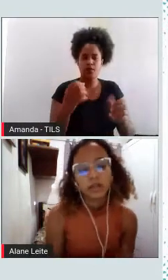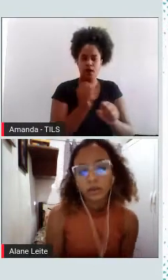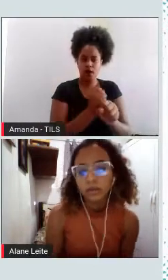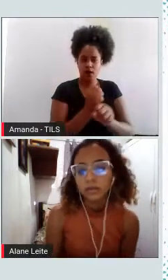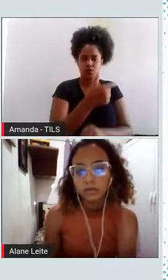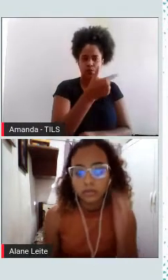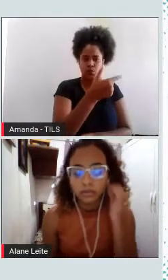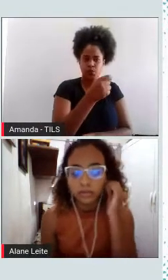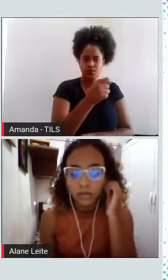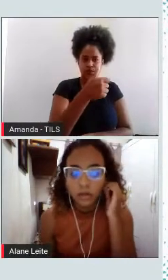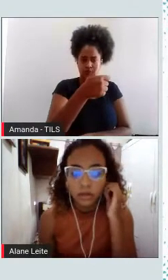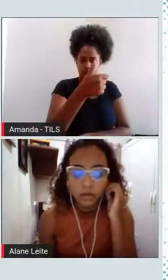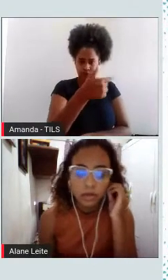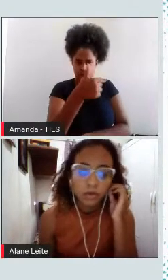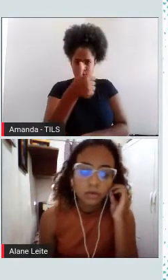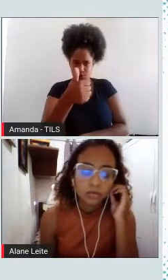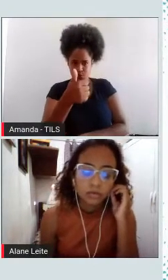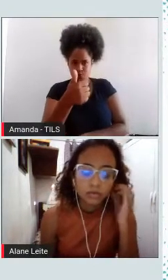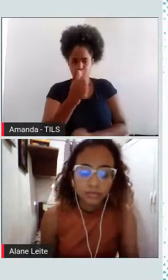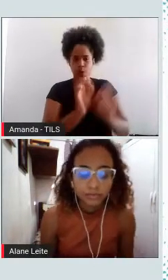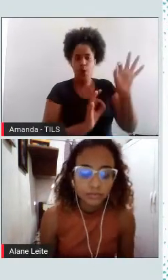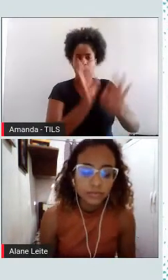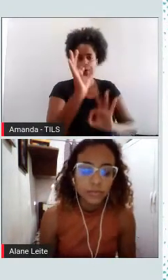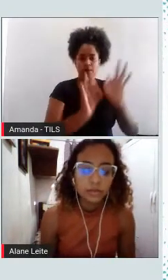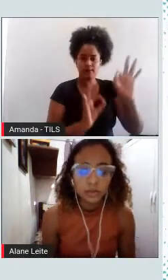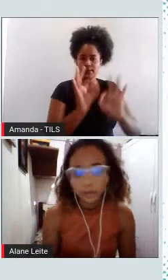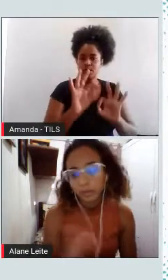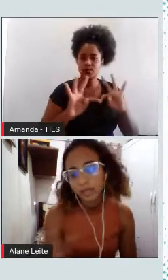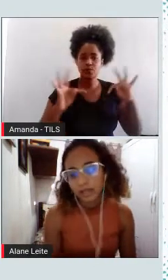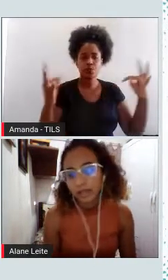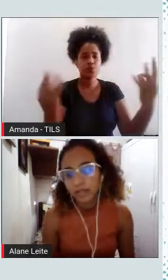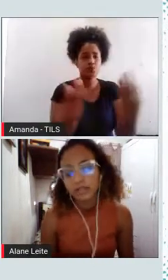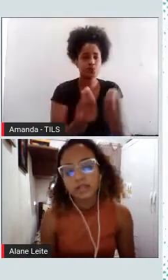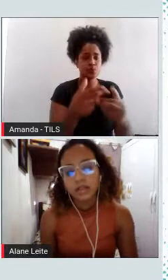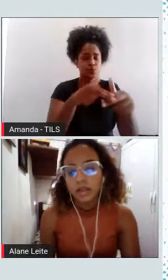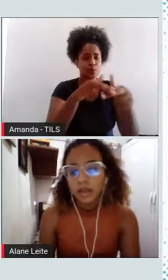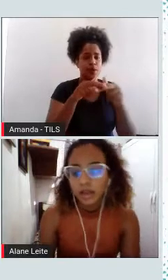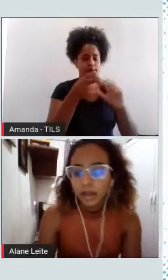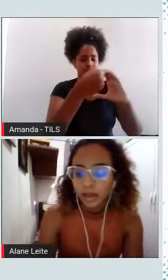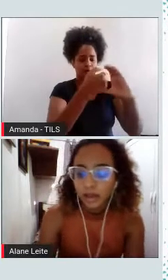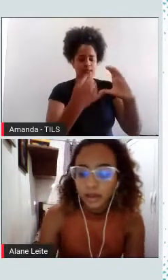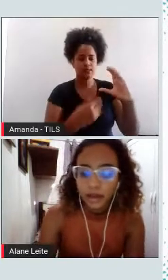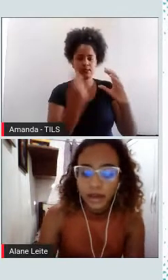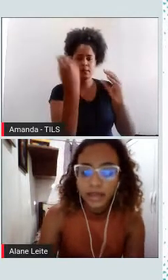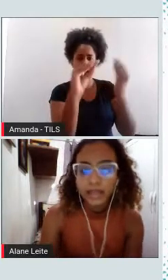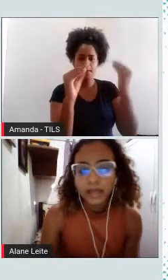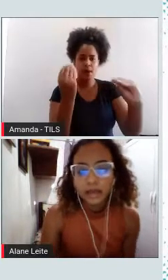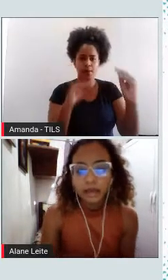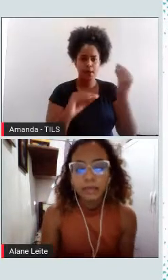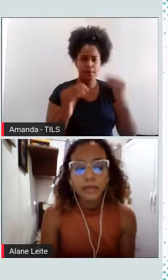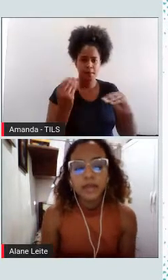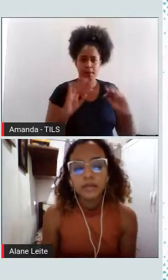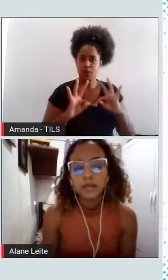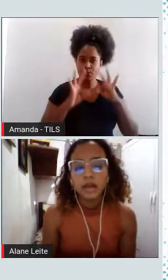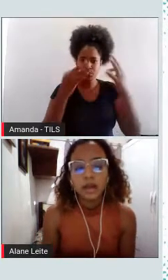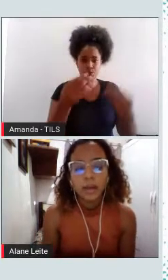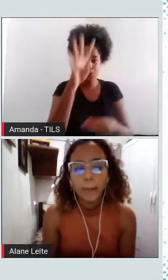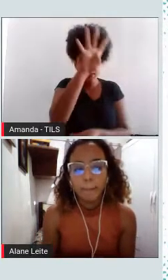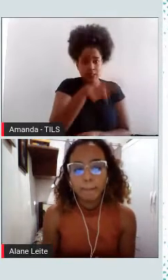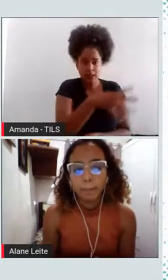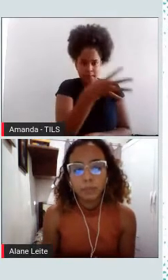organizados de acordo com suas propriedades. Aí aqui é